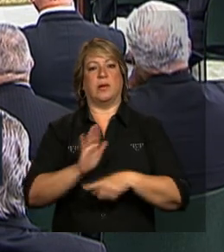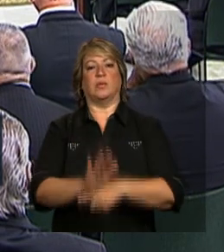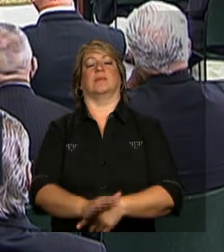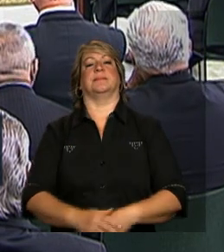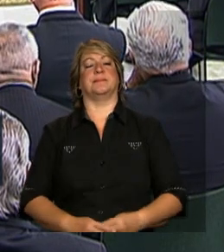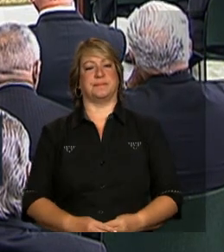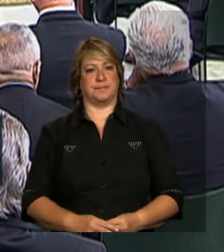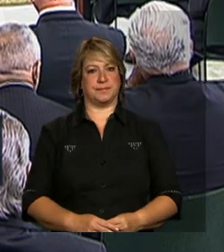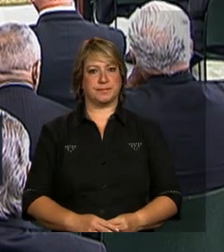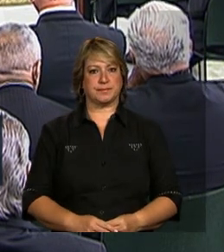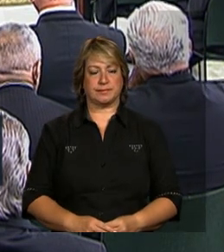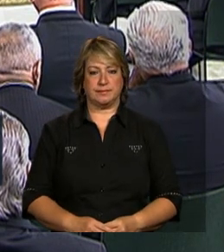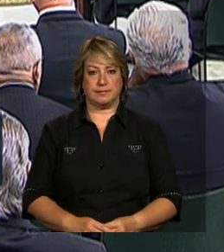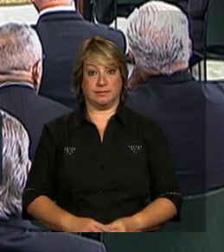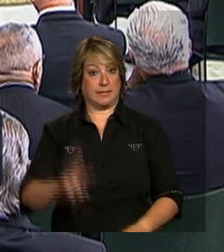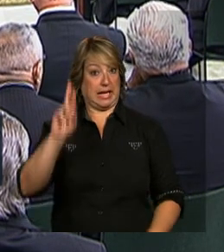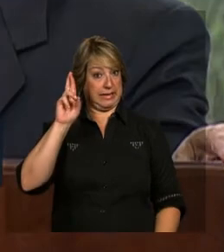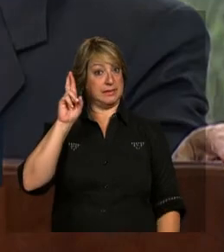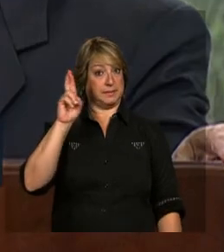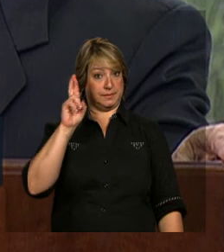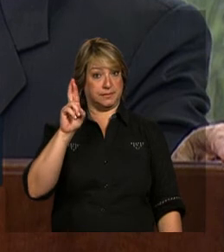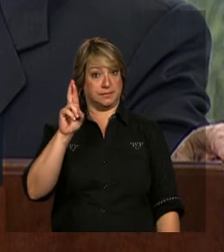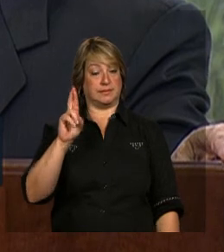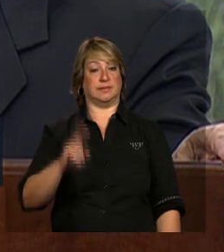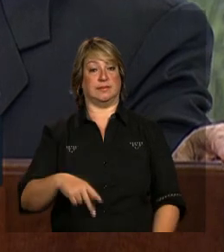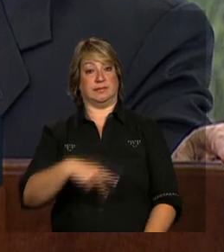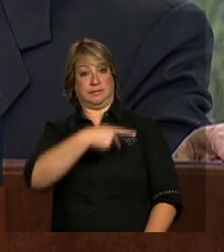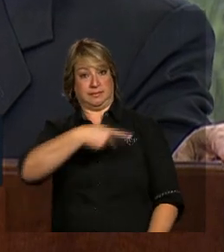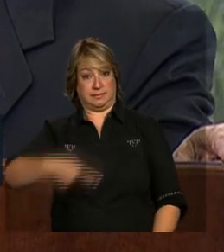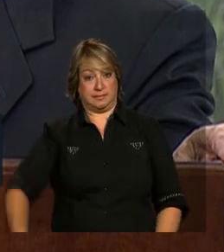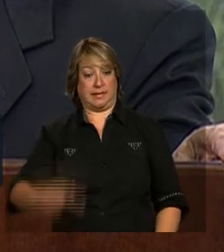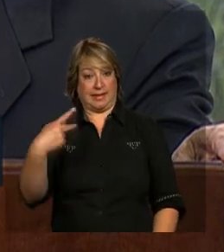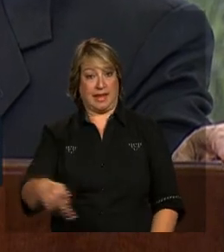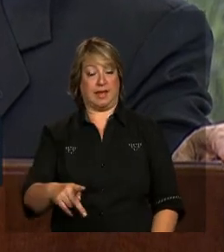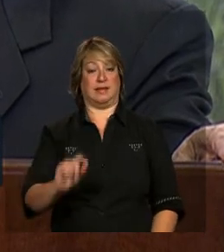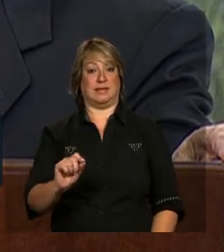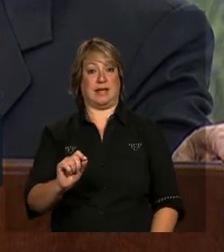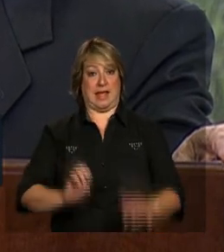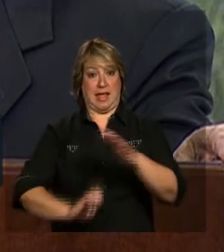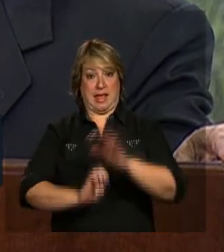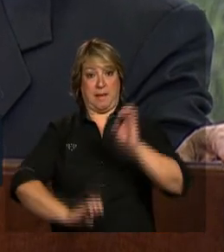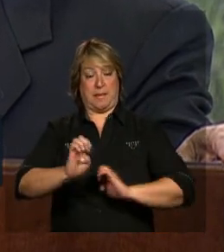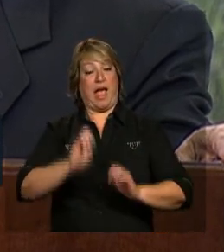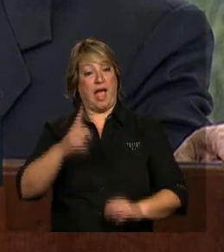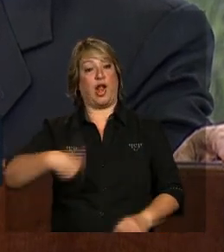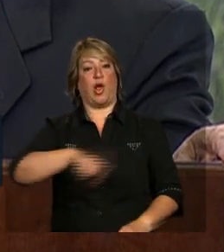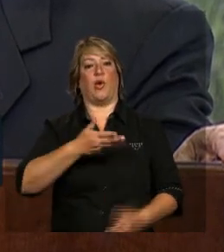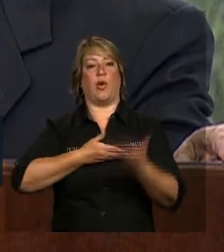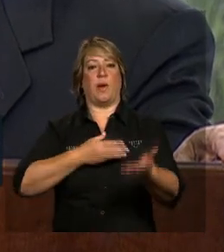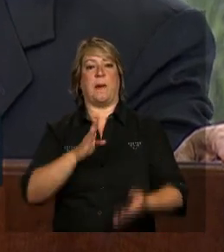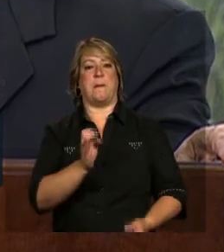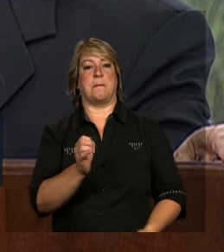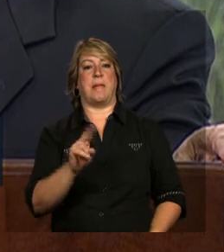governo e a responsabilidade pela presidência dessa empresa é do nosso companheiro